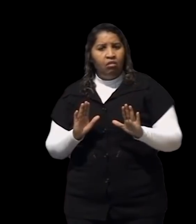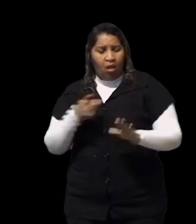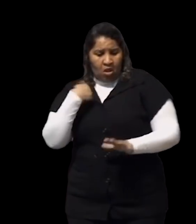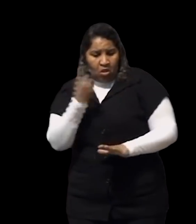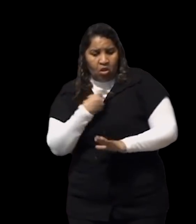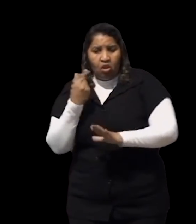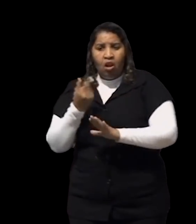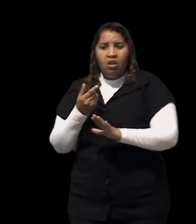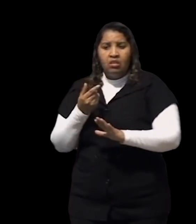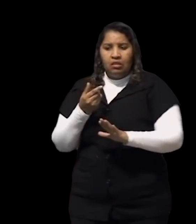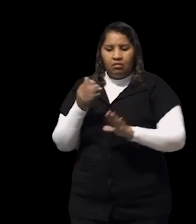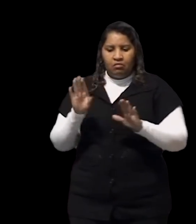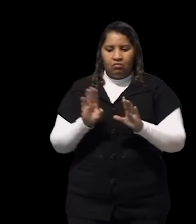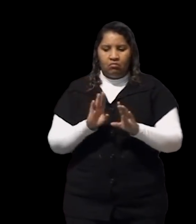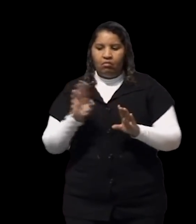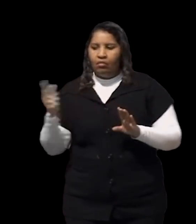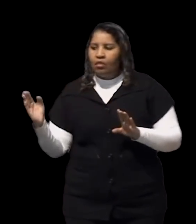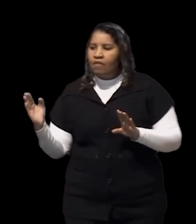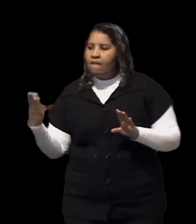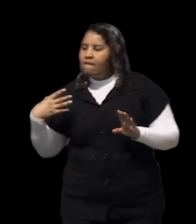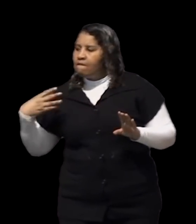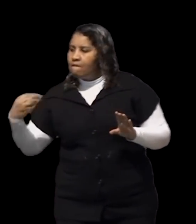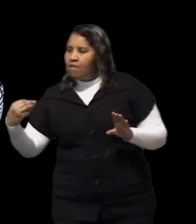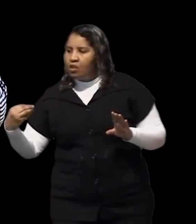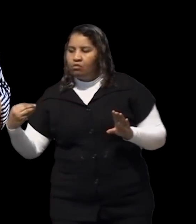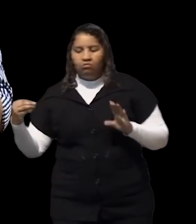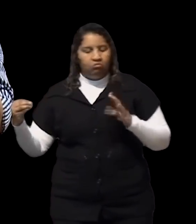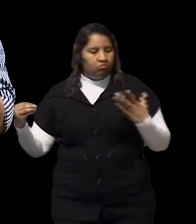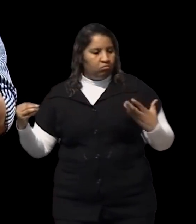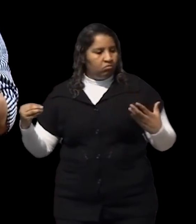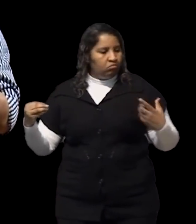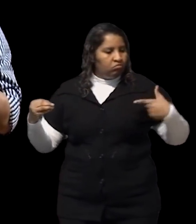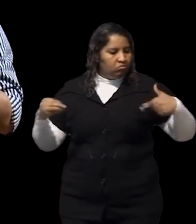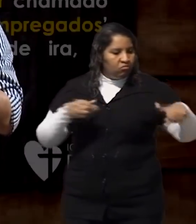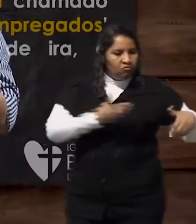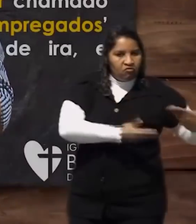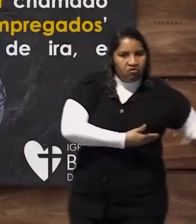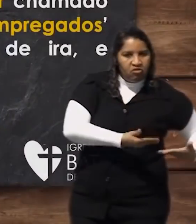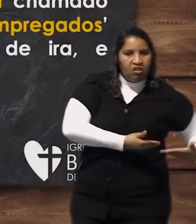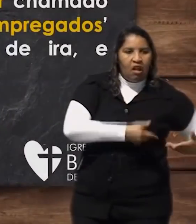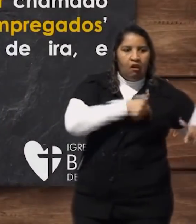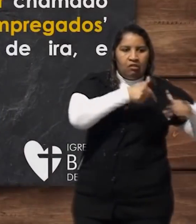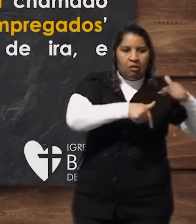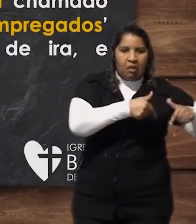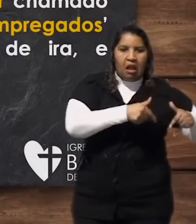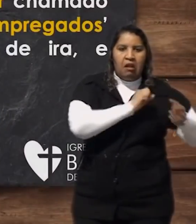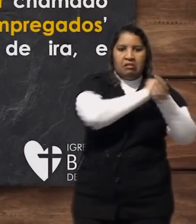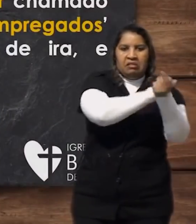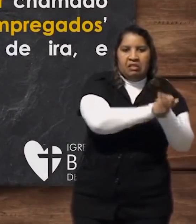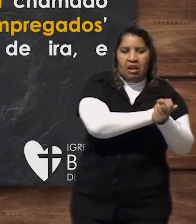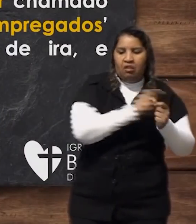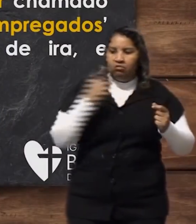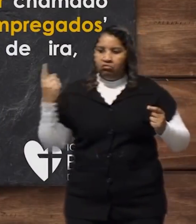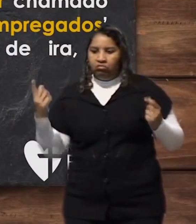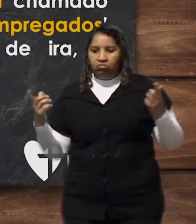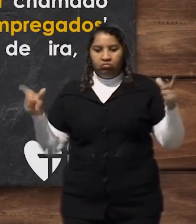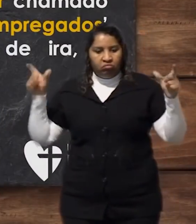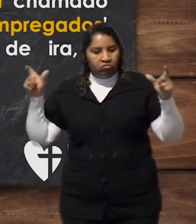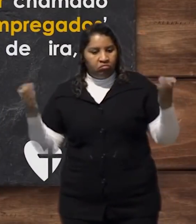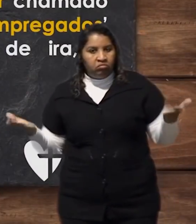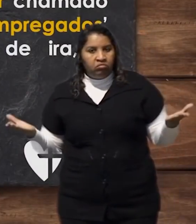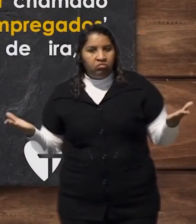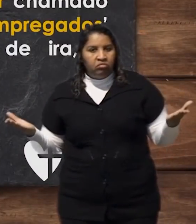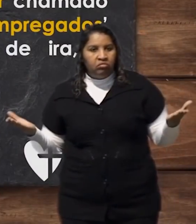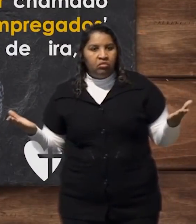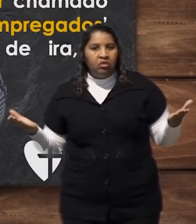de empregado ou de escravo o tente Lucas Lucas 15 vai dizer um homem tinha dois filhos o mais novo de